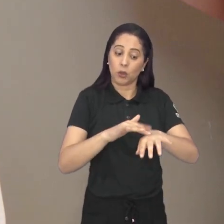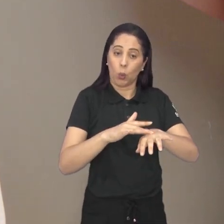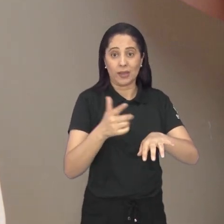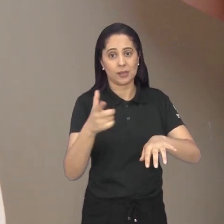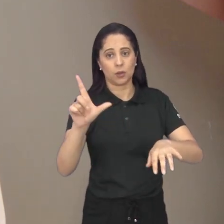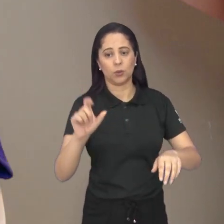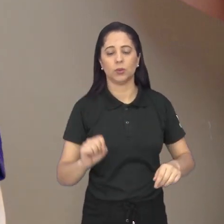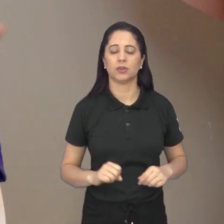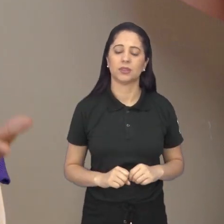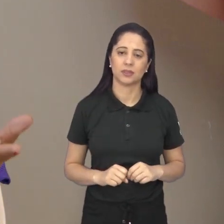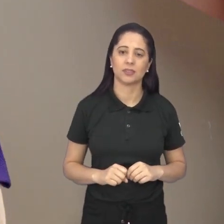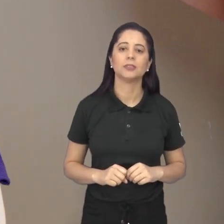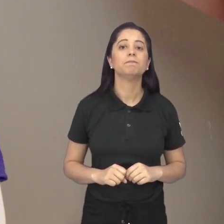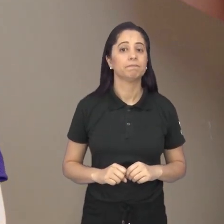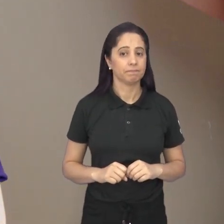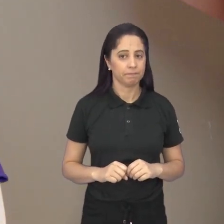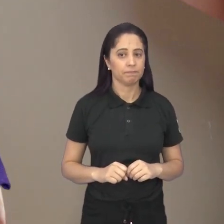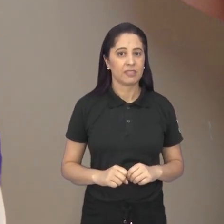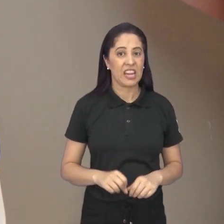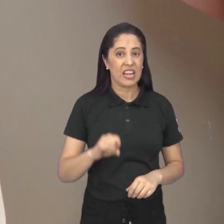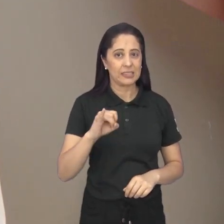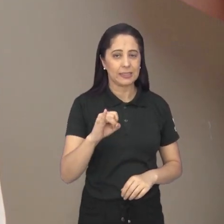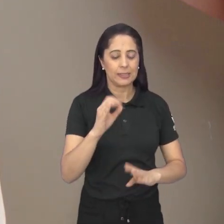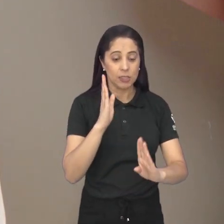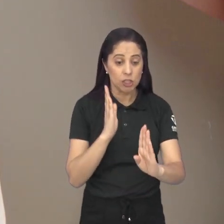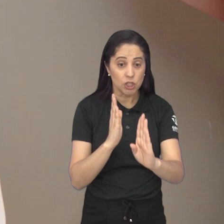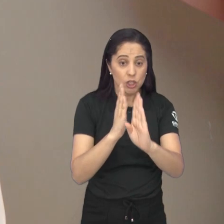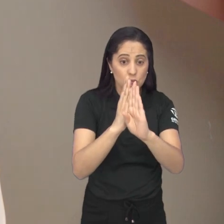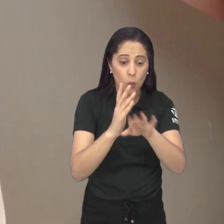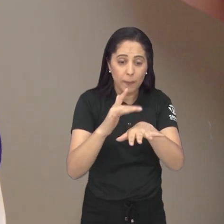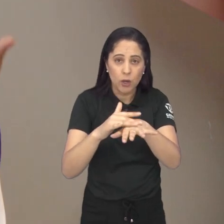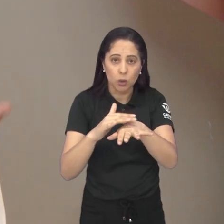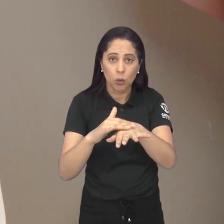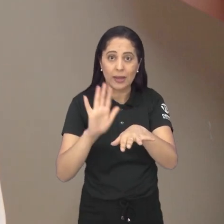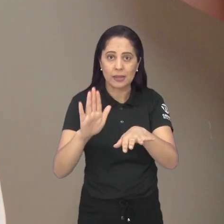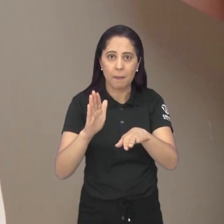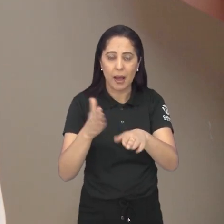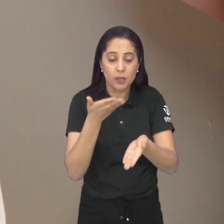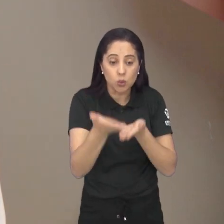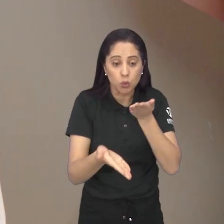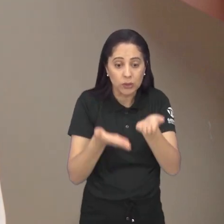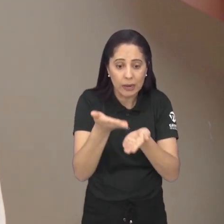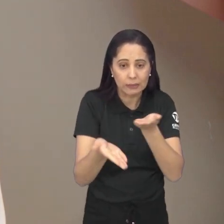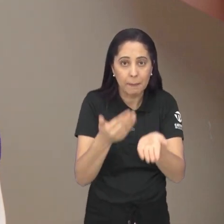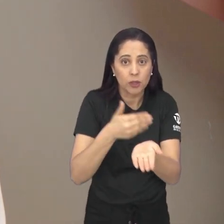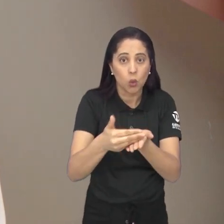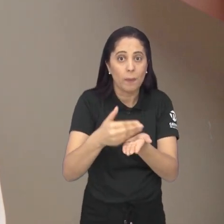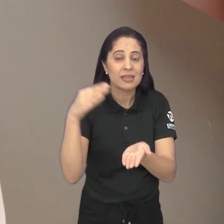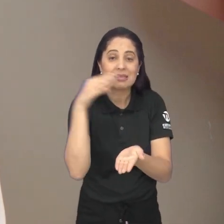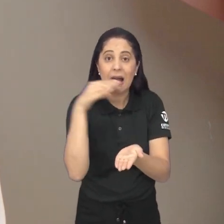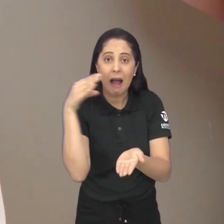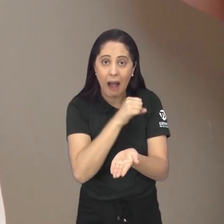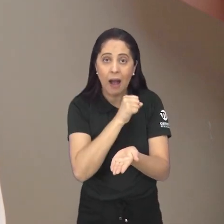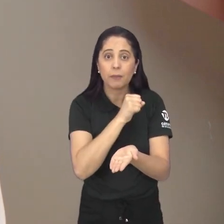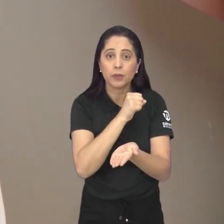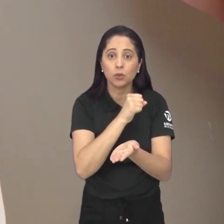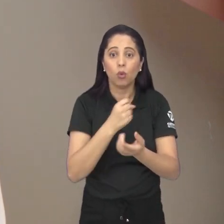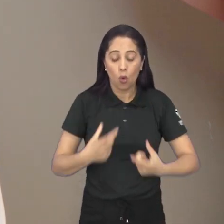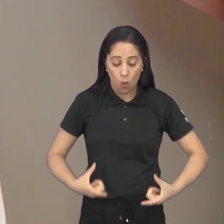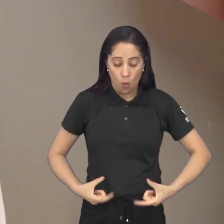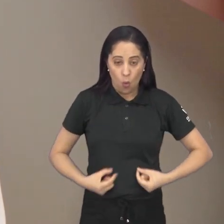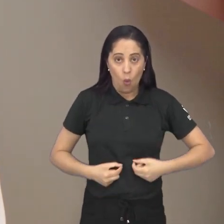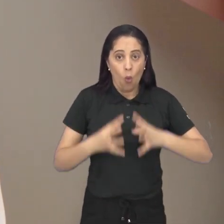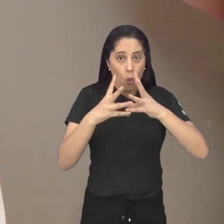as doenças. E vale a pena reforçar que quando diagnosticado e tratado a tempo, os índices de cura do câncer